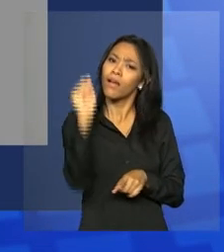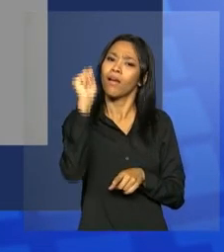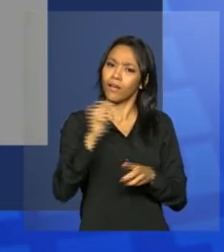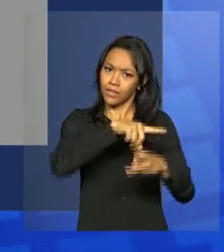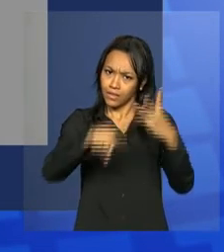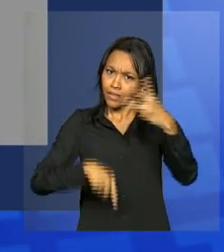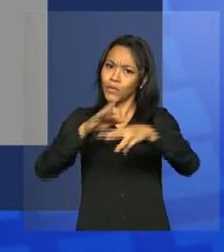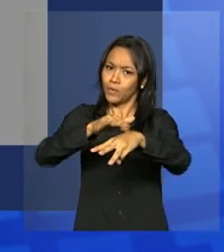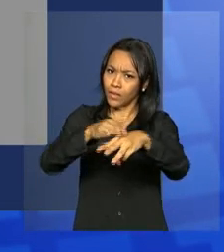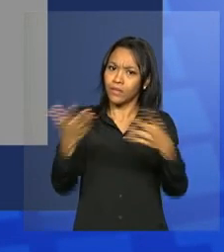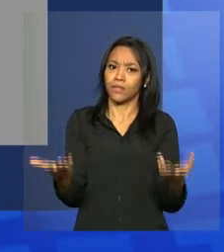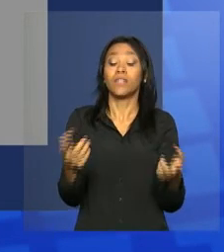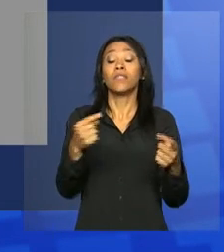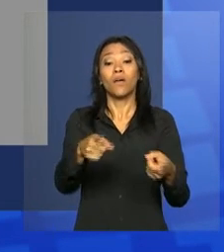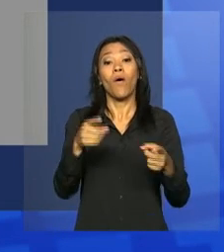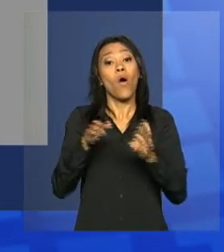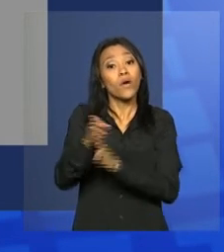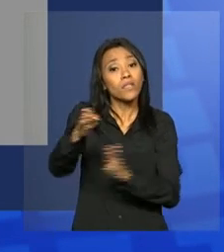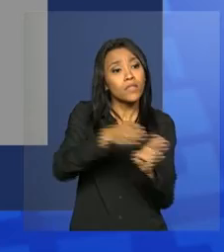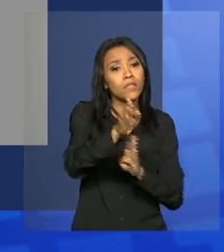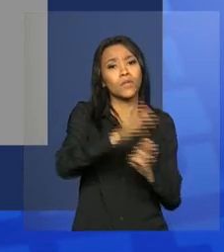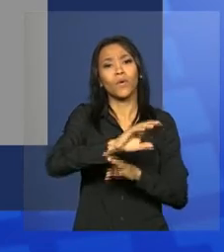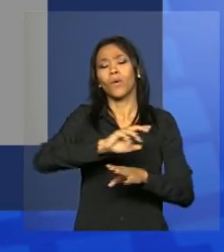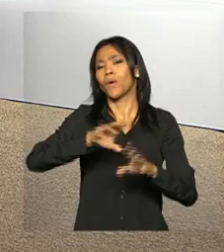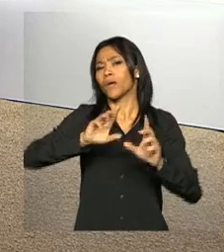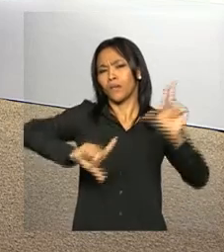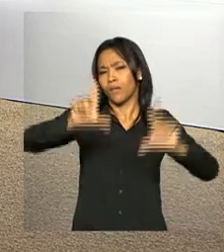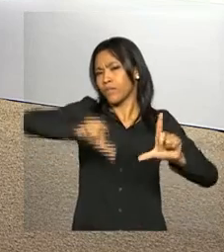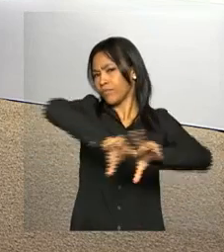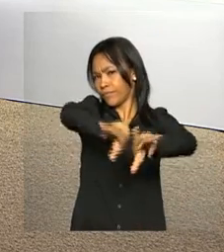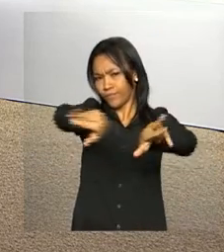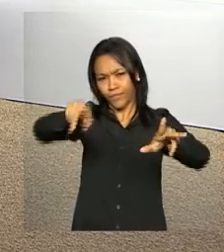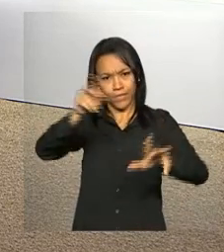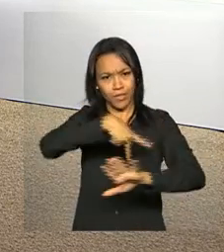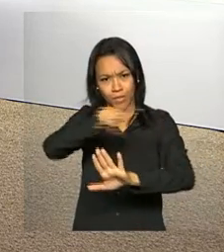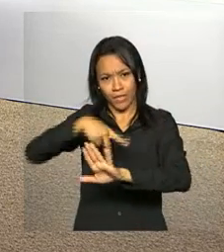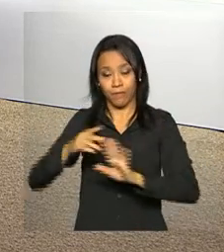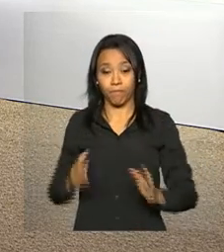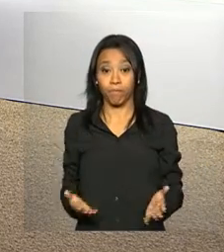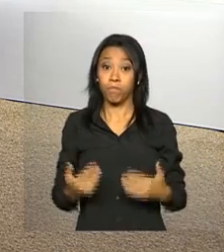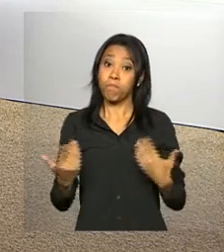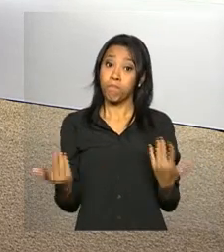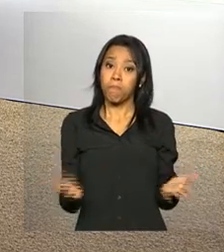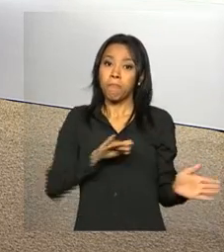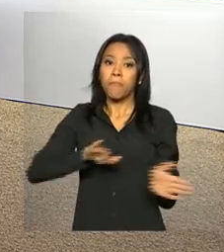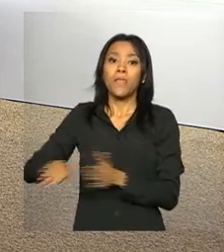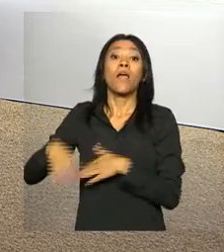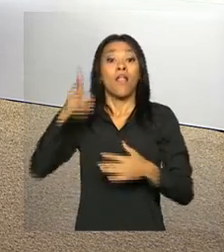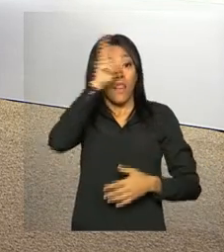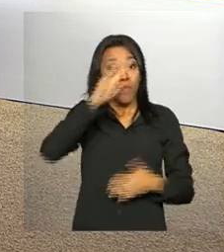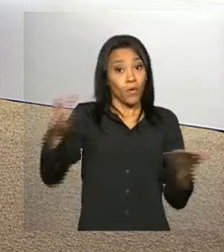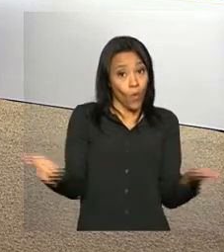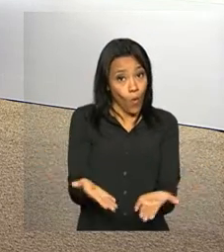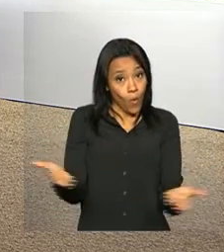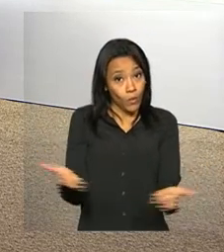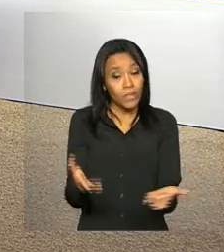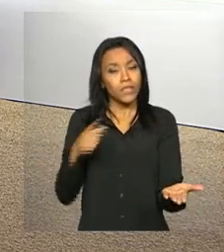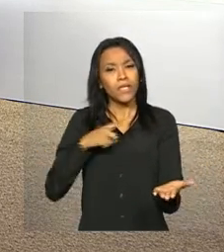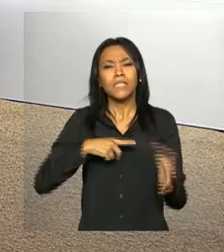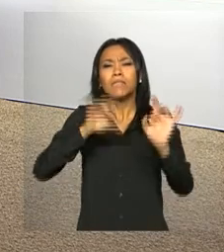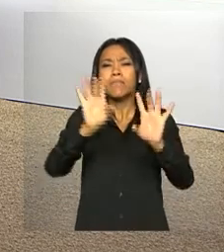alertou os governos e as mídias de vários países lembrando que hoje às duas da tarde a nbr exibir um programa